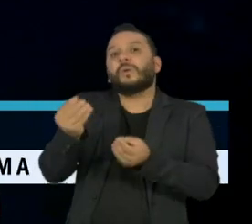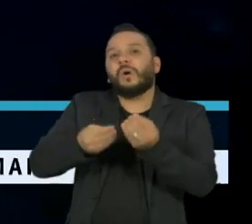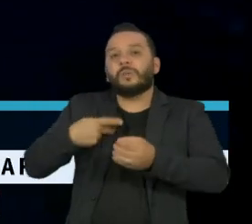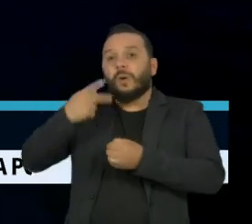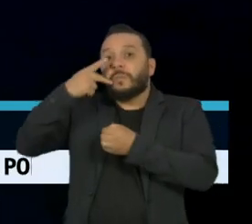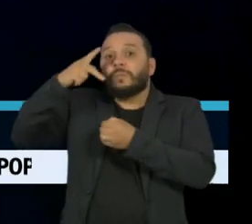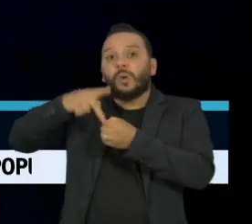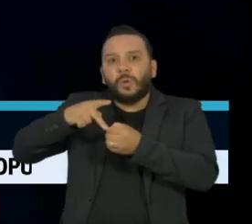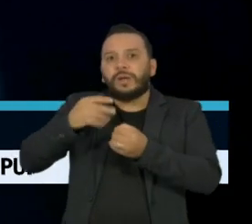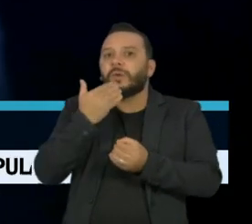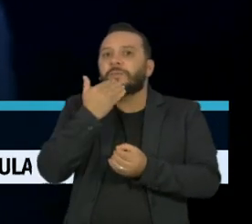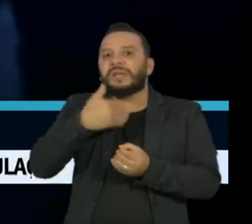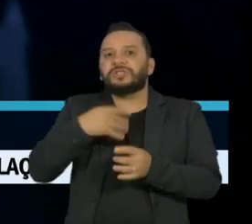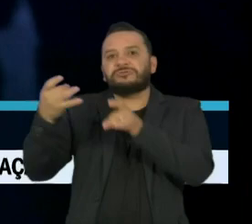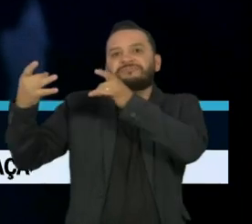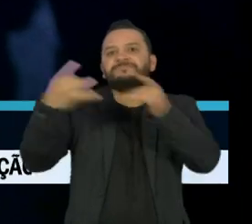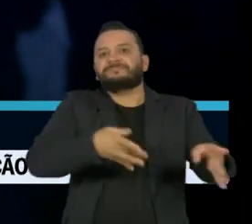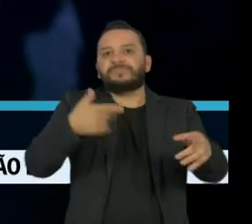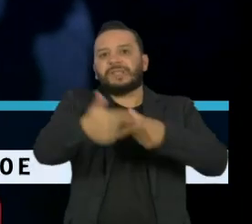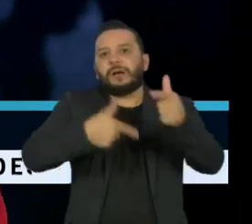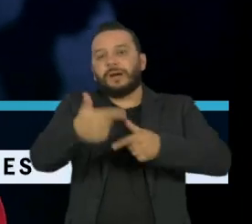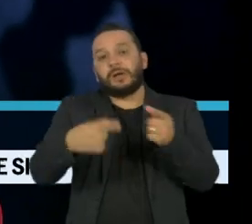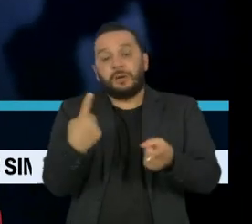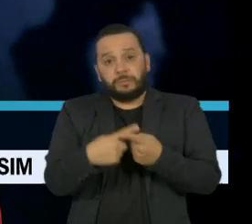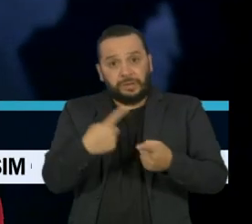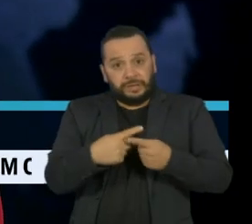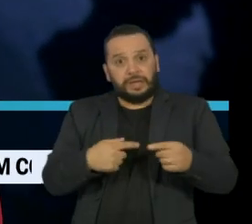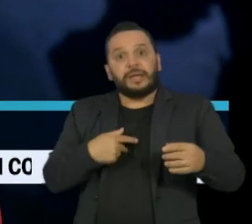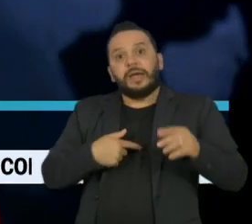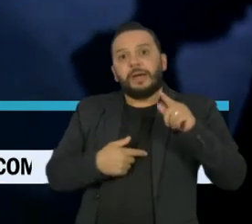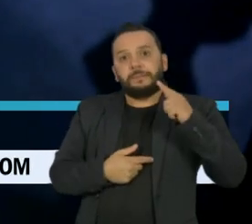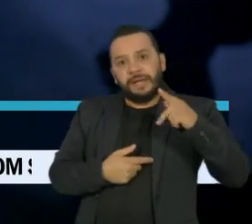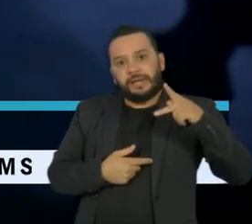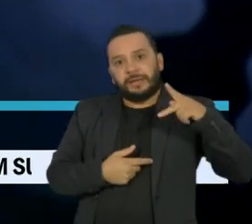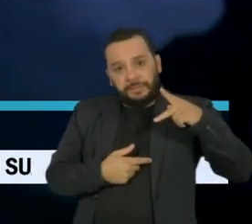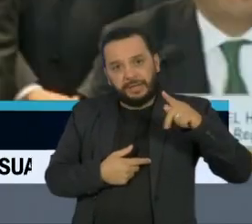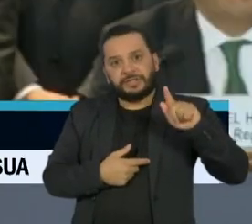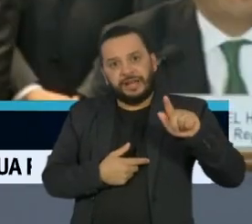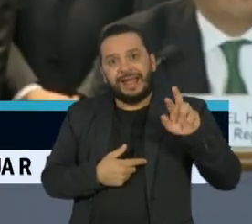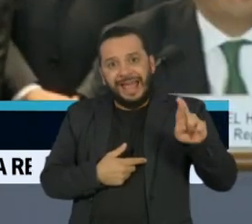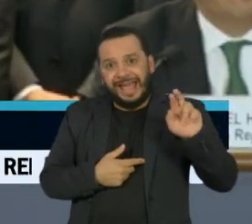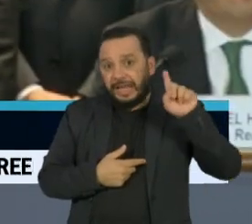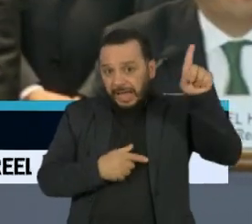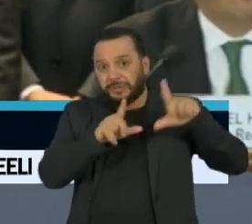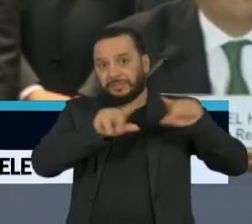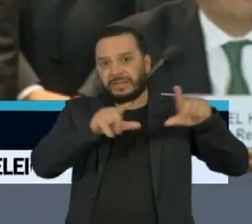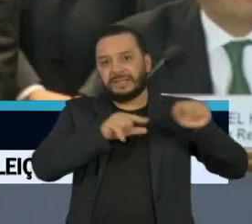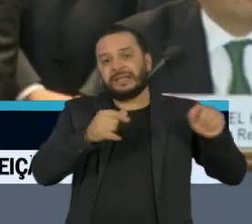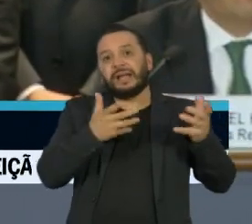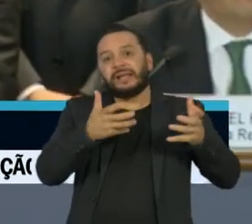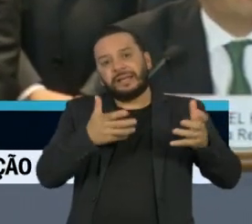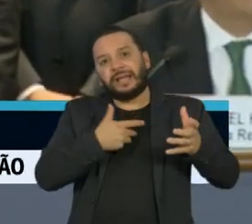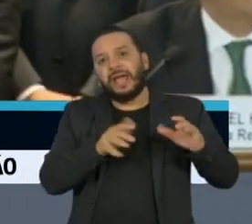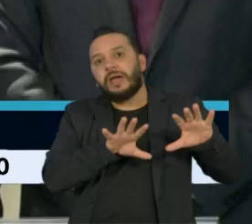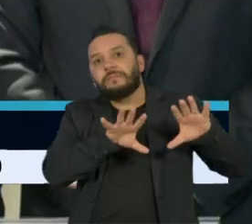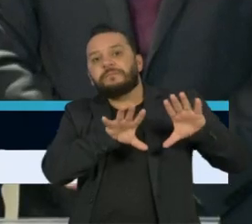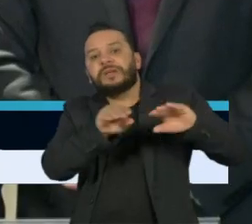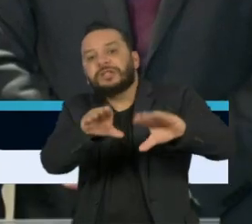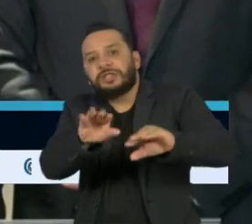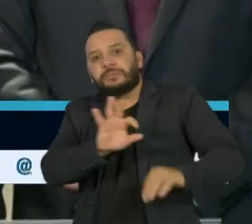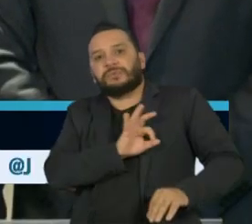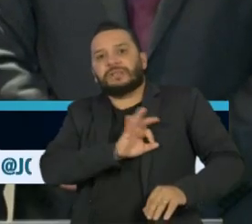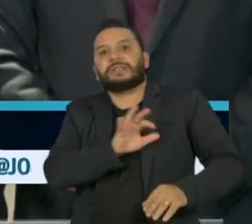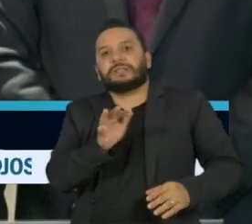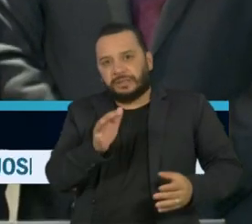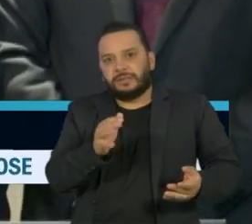um protesto contra uma tentativa de interferência da procuradoria geral de brasília a crise que atinge a força-tarefa